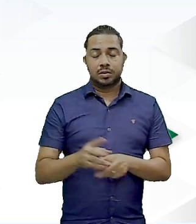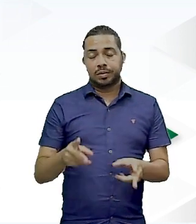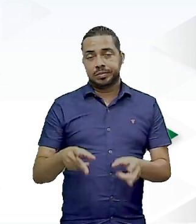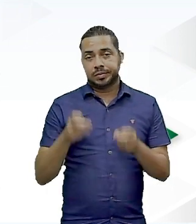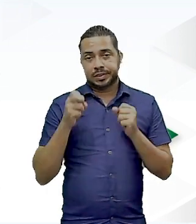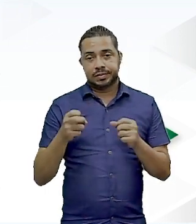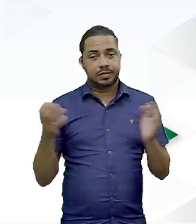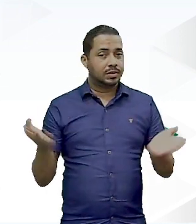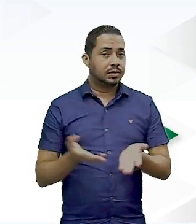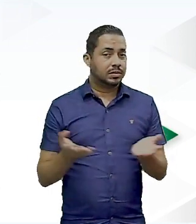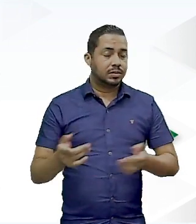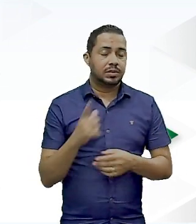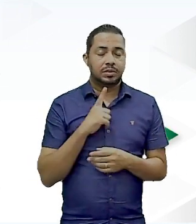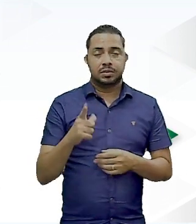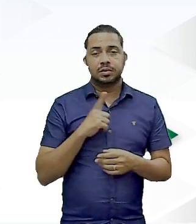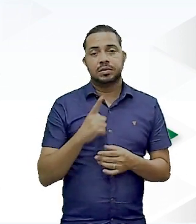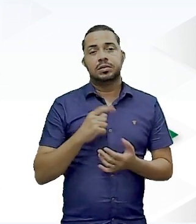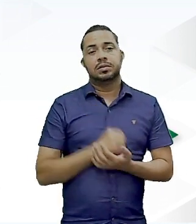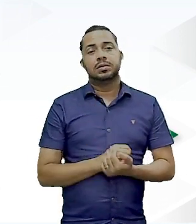que agora eu tenho